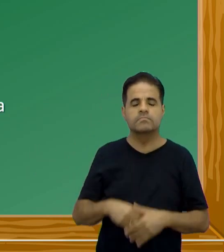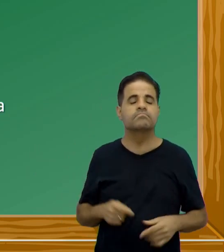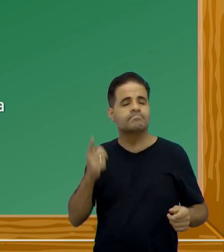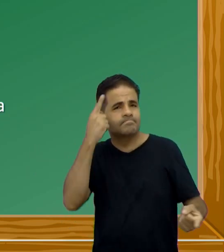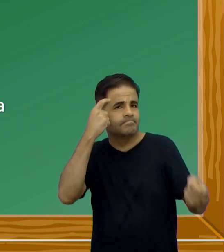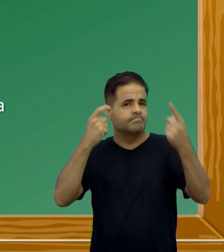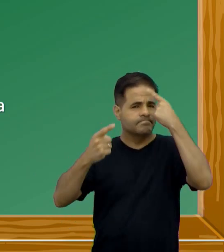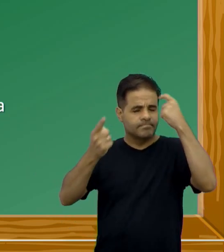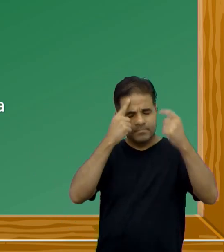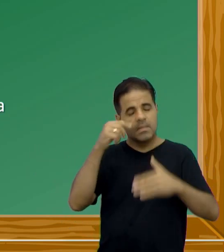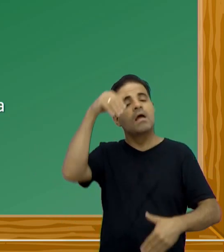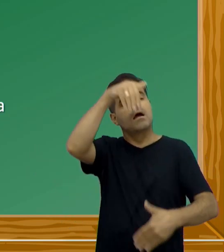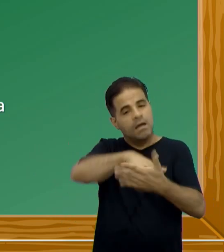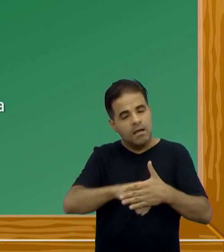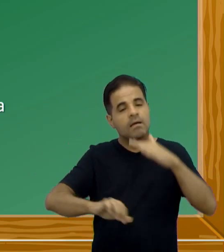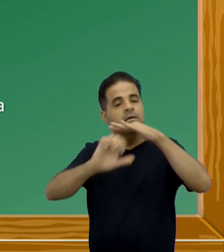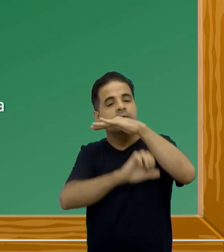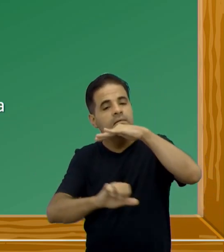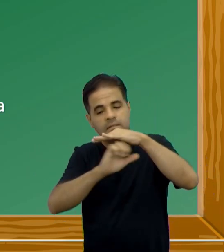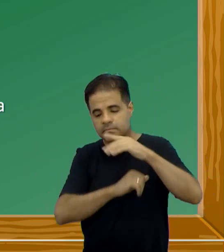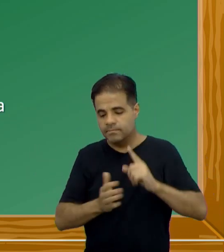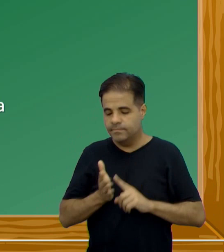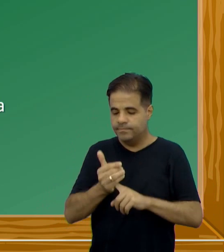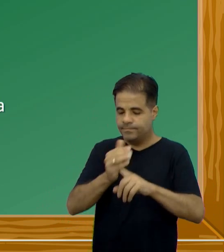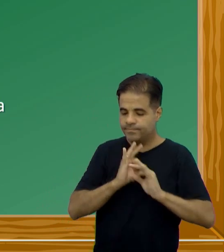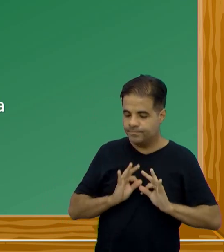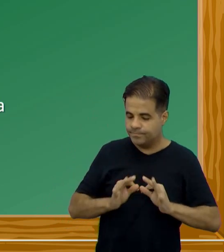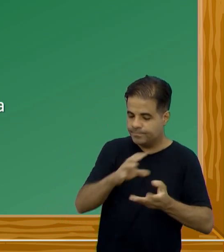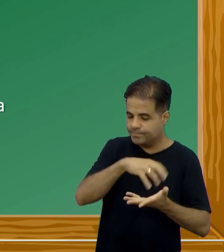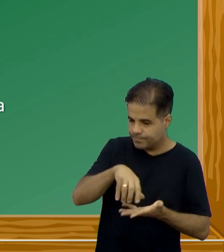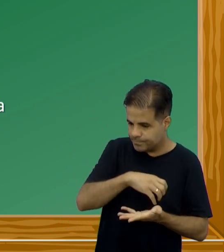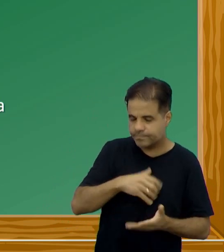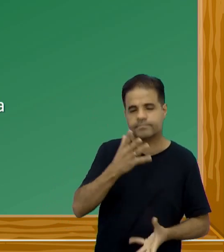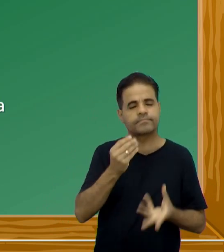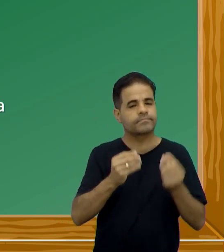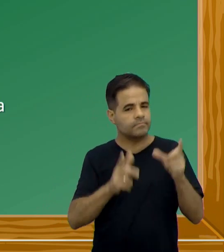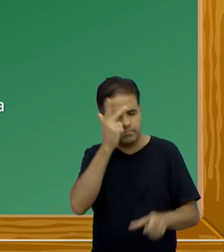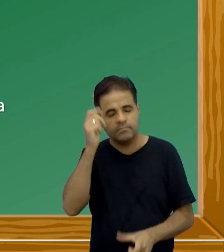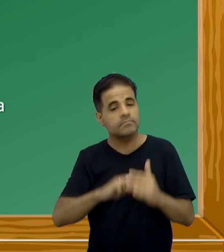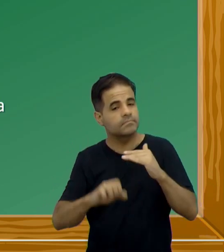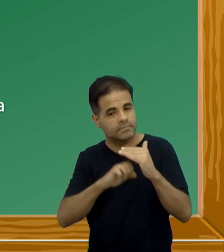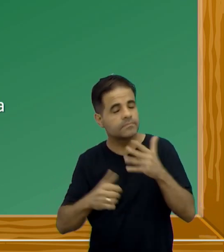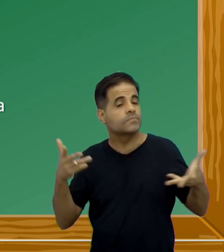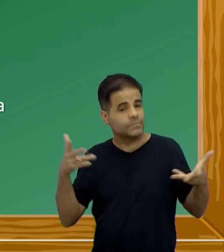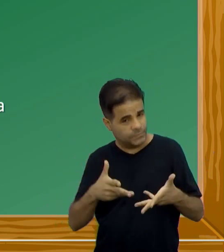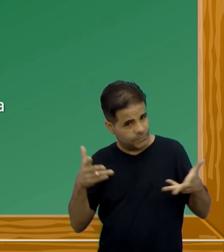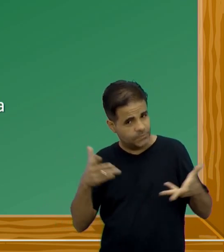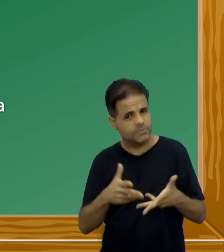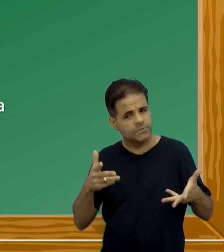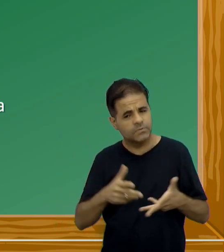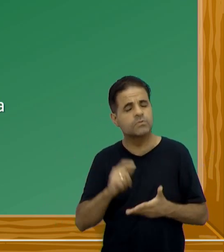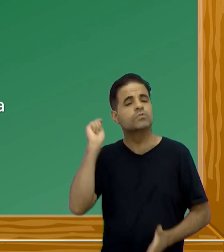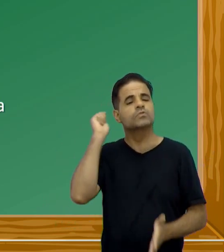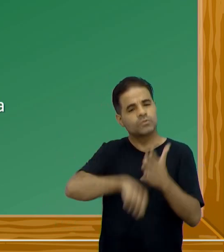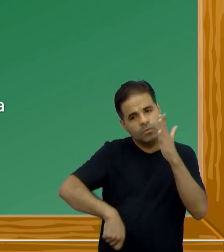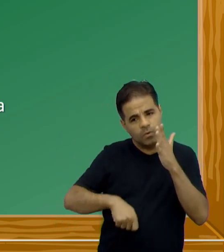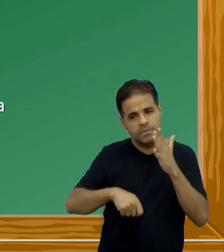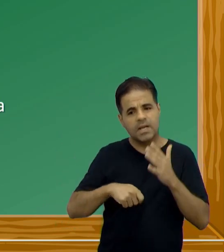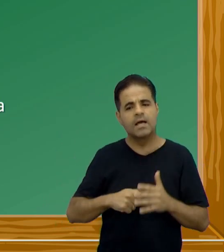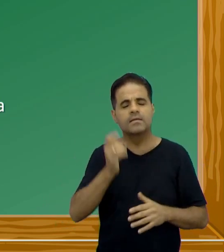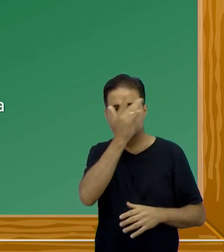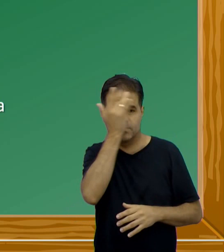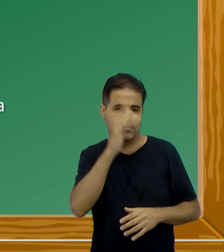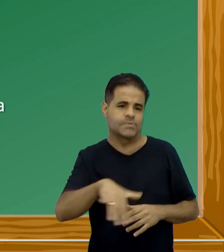delas nas empresas, né, na área da tecnologia. Porque muitas empresas hoje, elas contratam